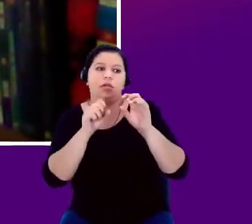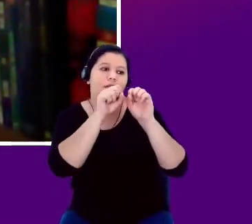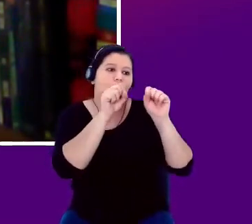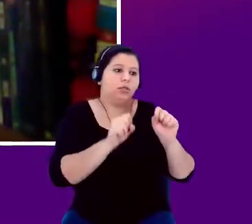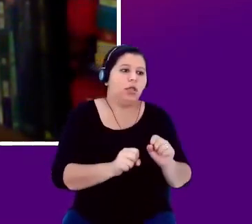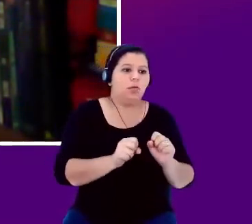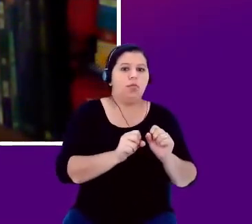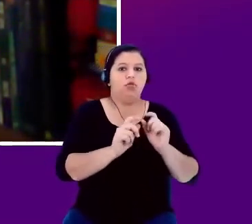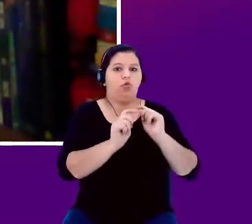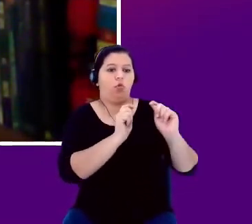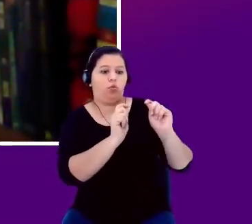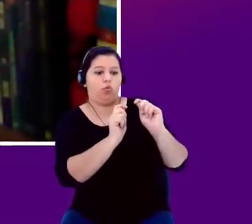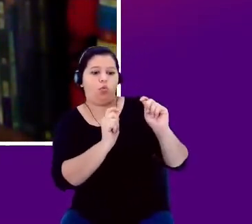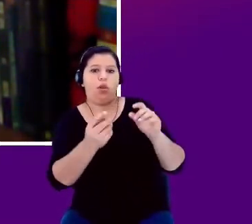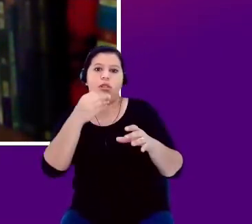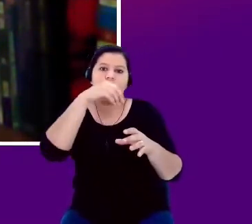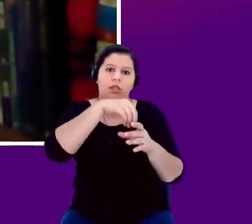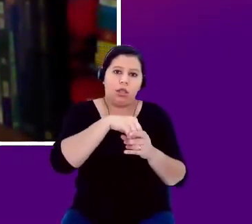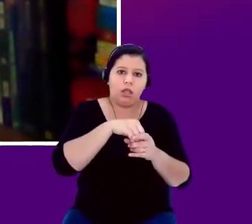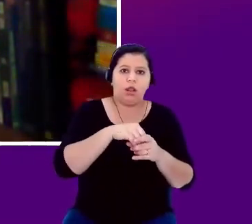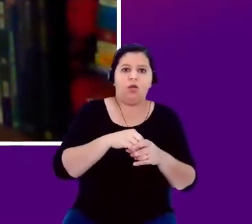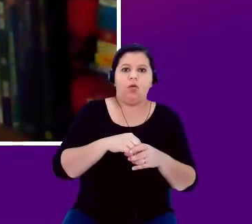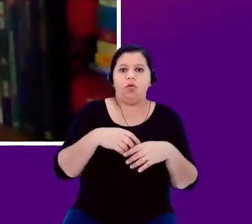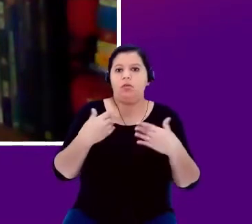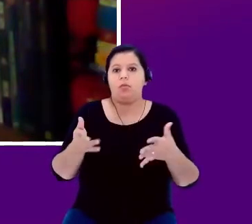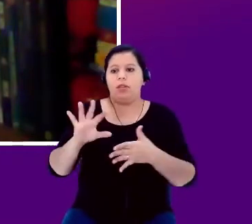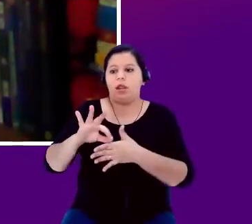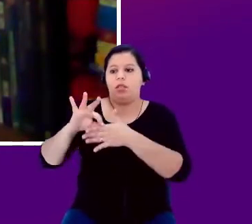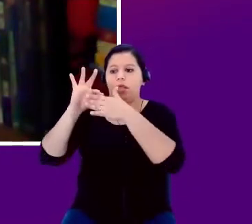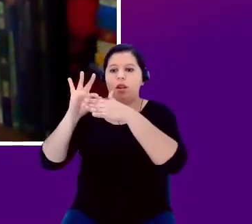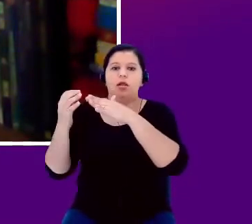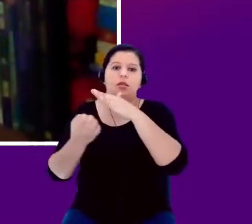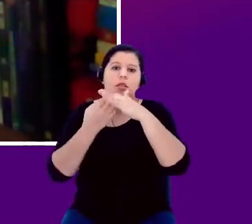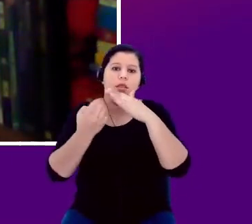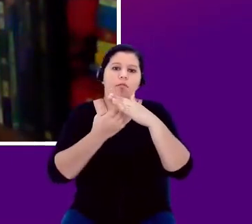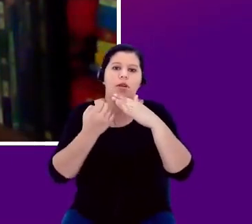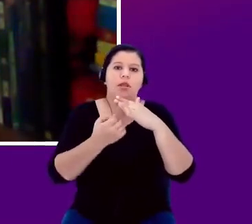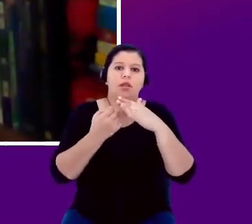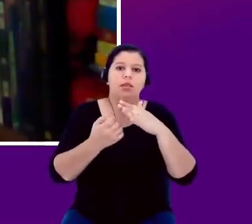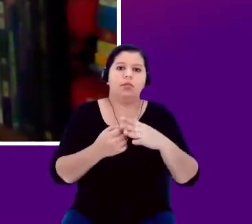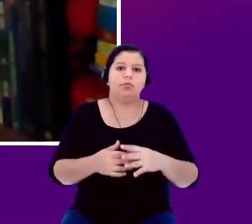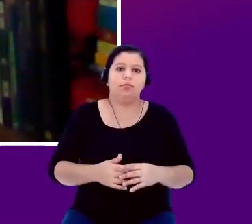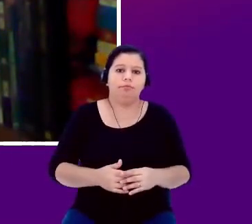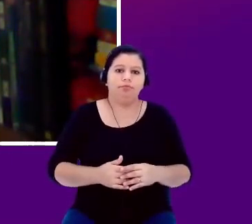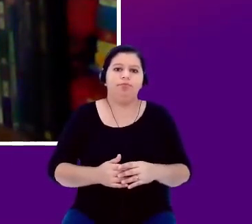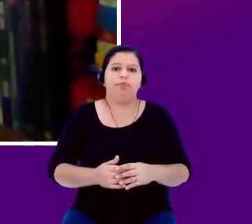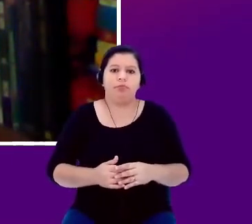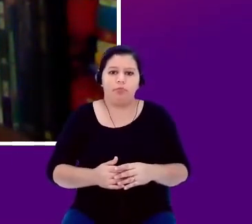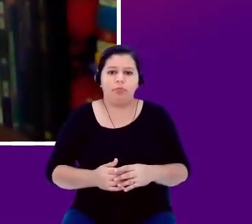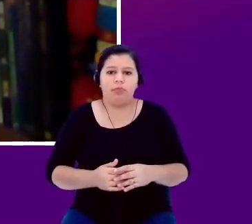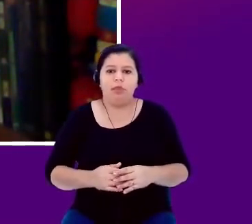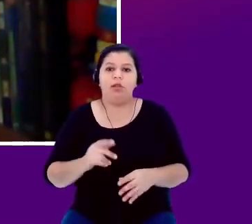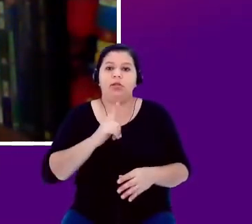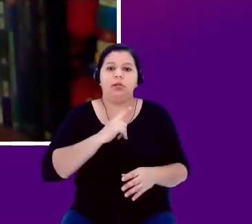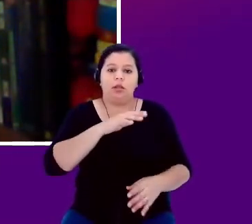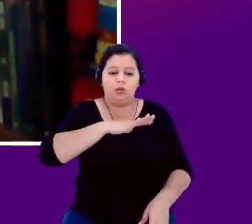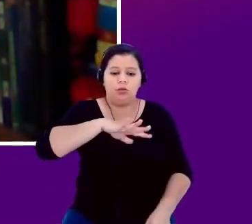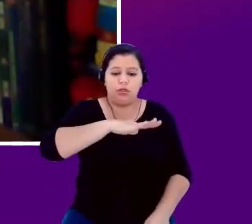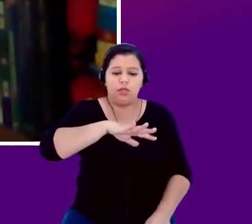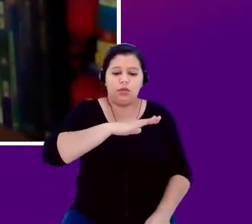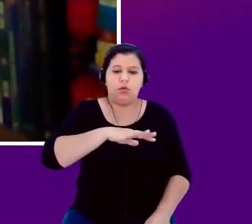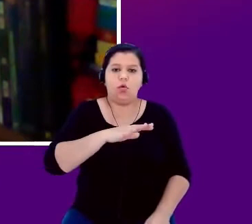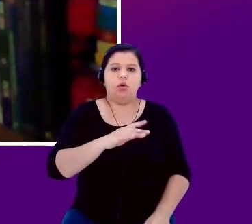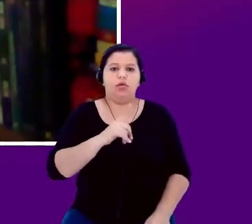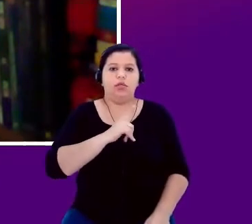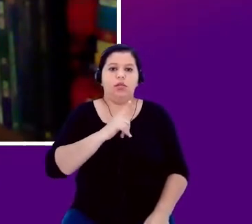internos, né, da governança da empresa como um todo, né? Então, é um setor que já parte de um